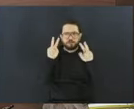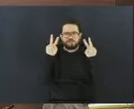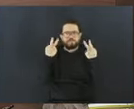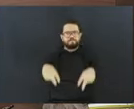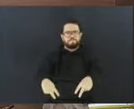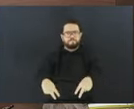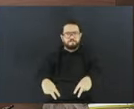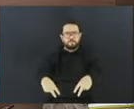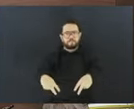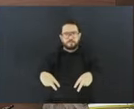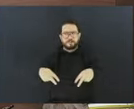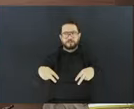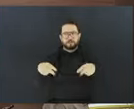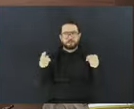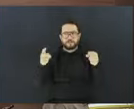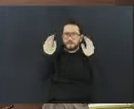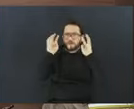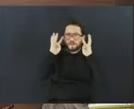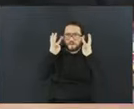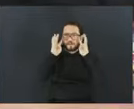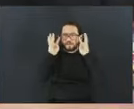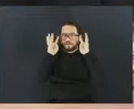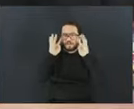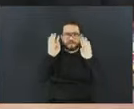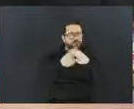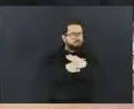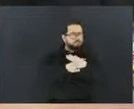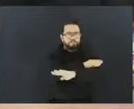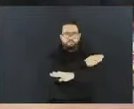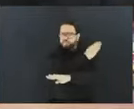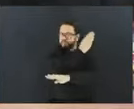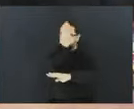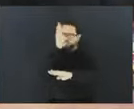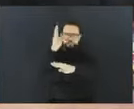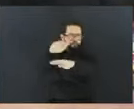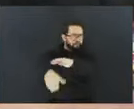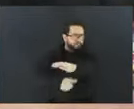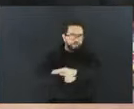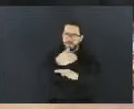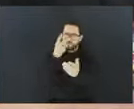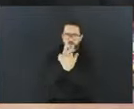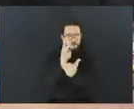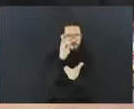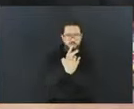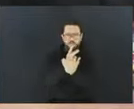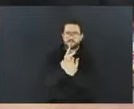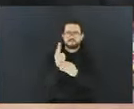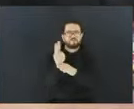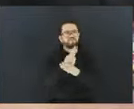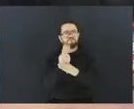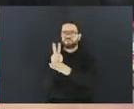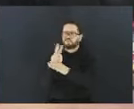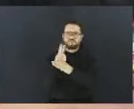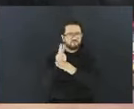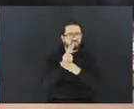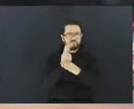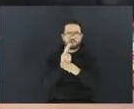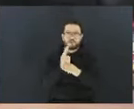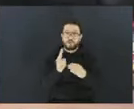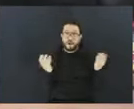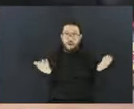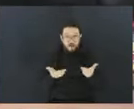está diuturnamente nas ruas de patrulhamento. São inúmeras viaturas, só agora, com a operação satélite,